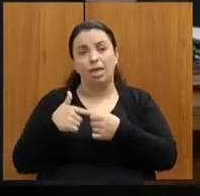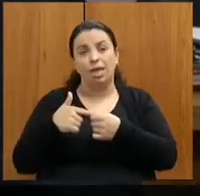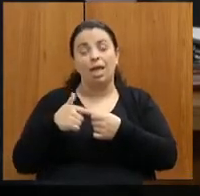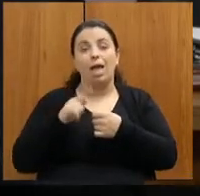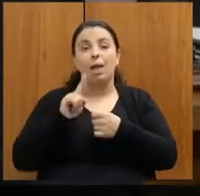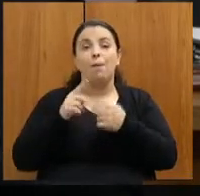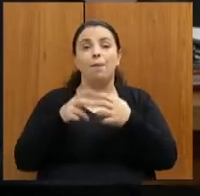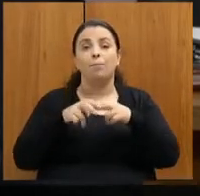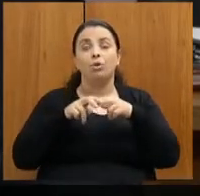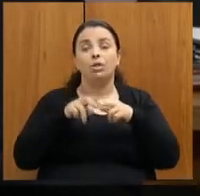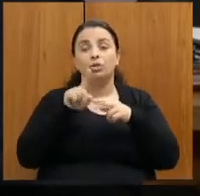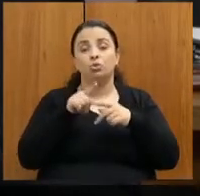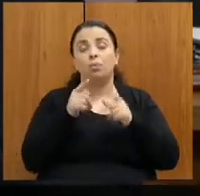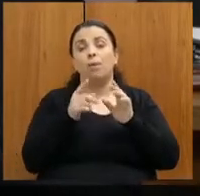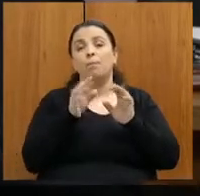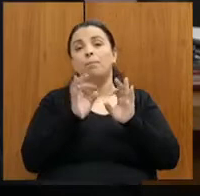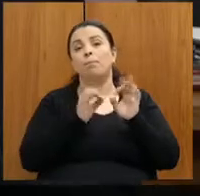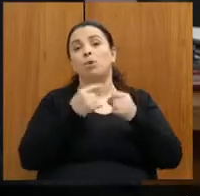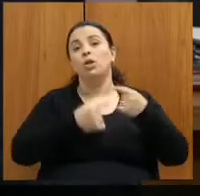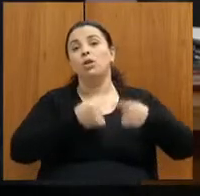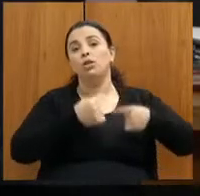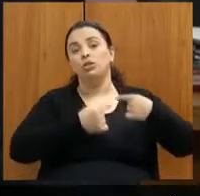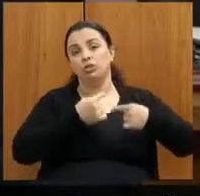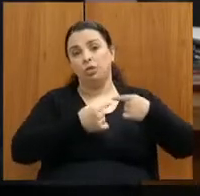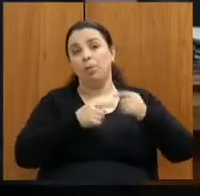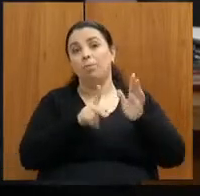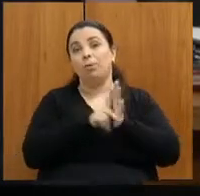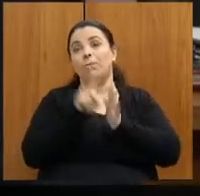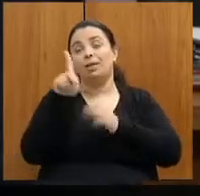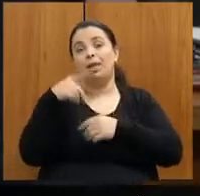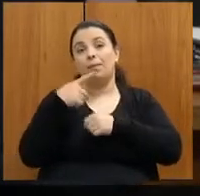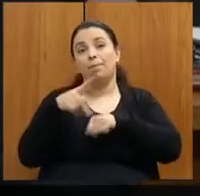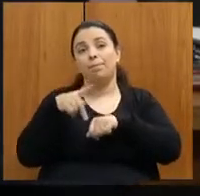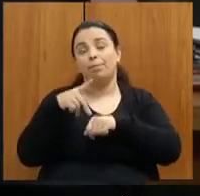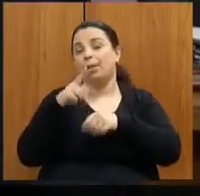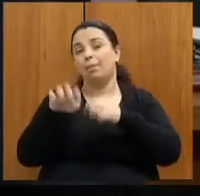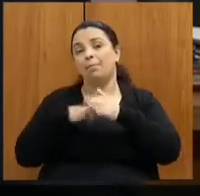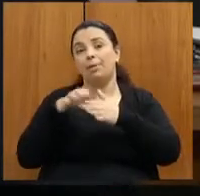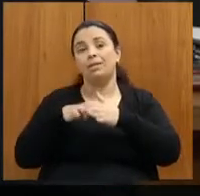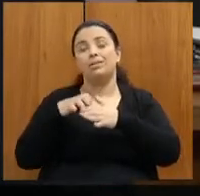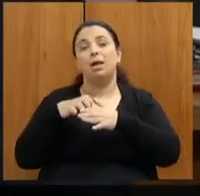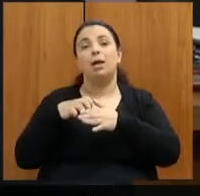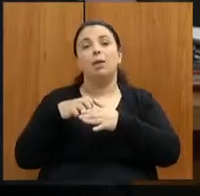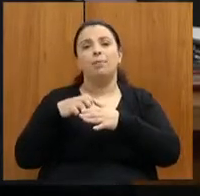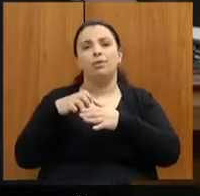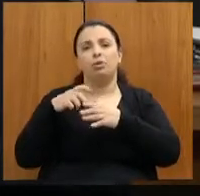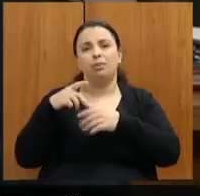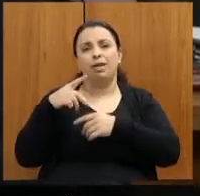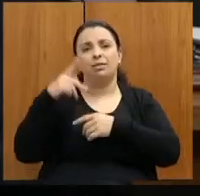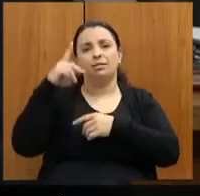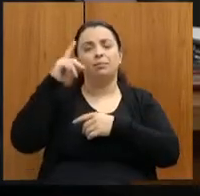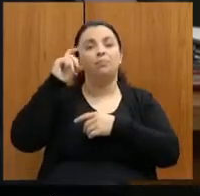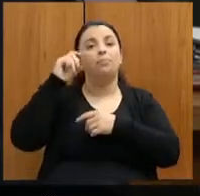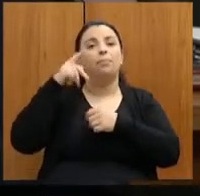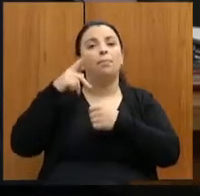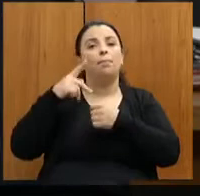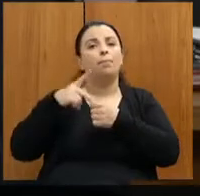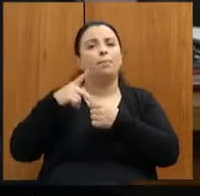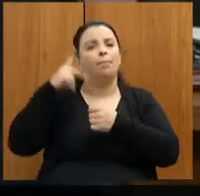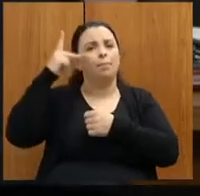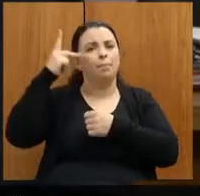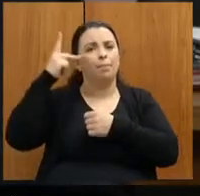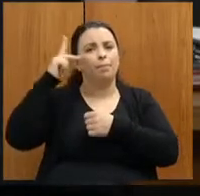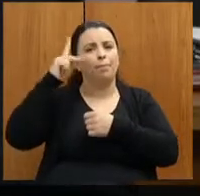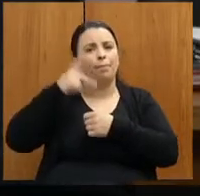função de uma prática uma política da Petrobras em termos da prática de combustível seja ela faz os reajustes e os